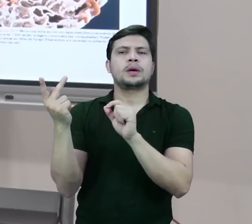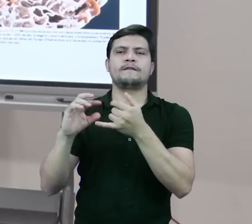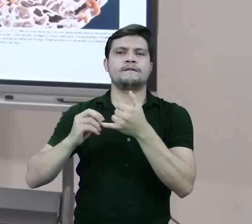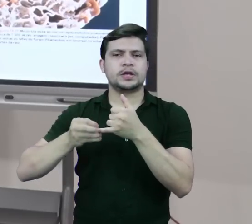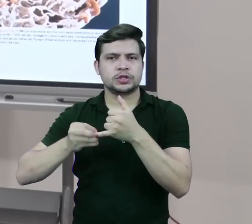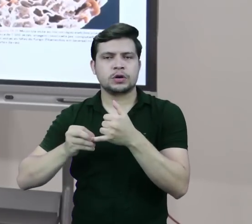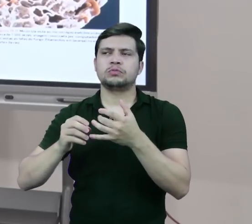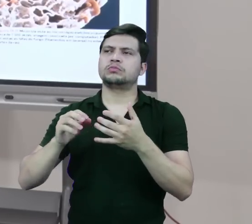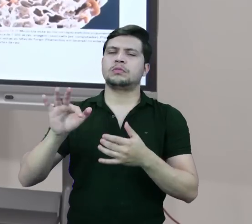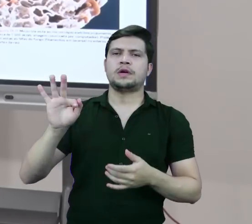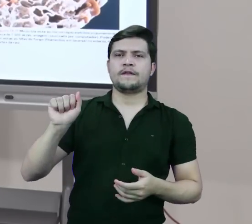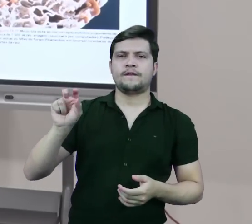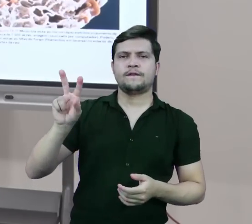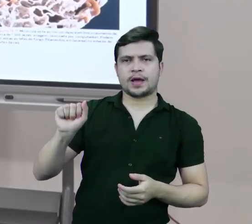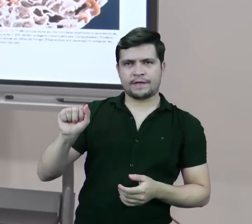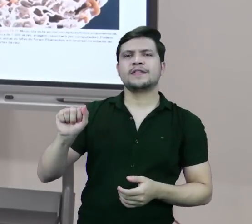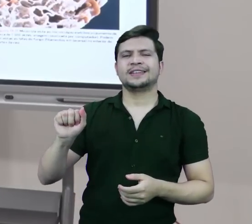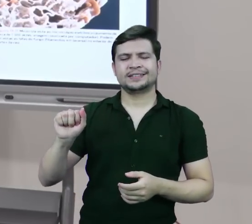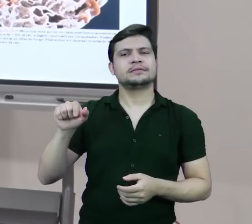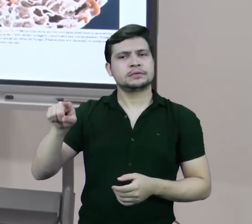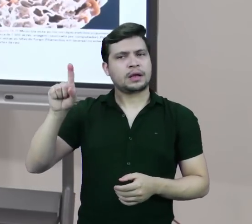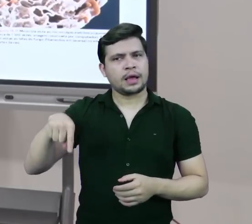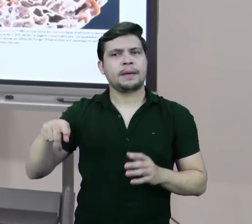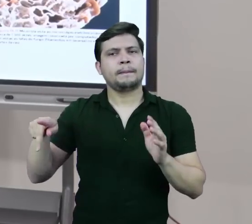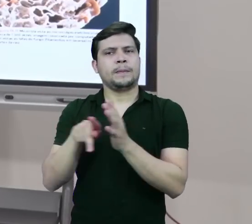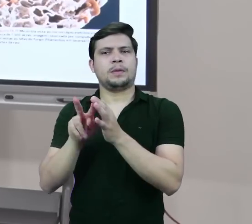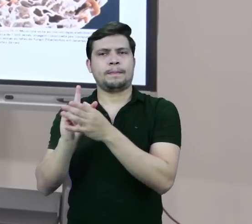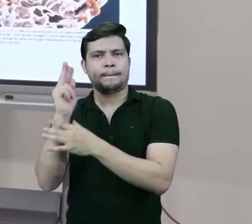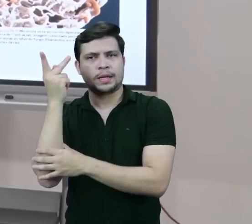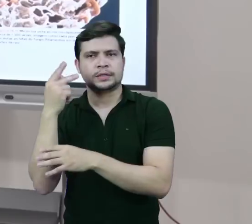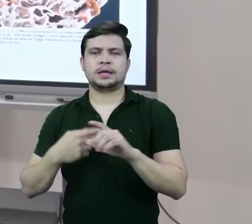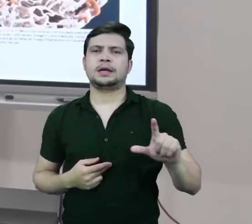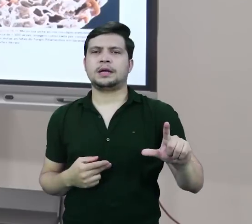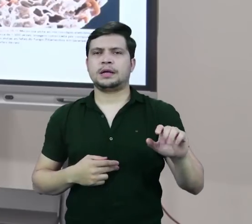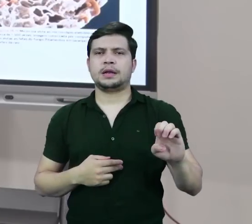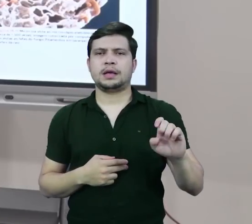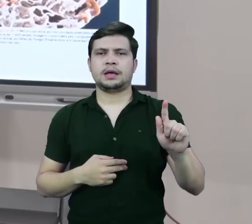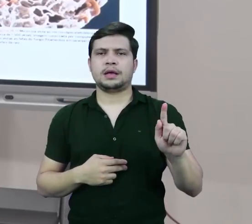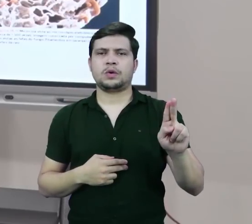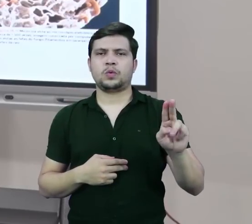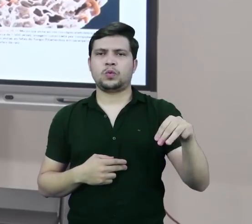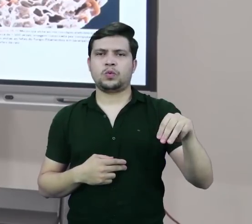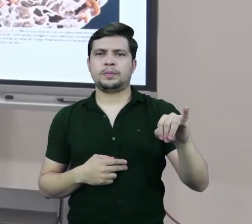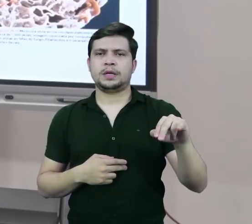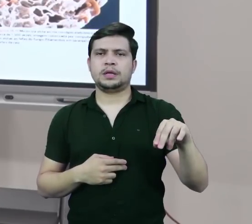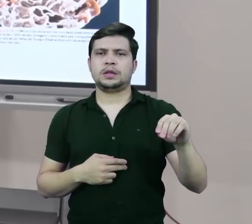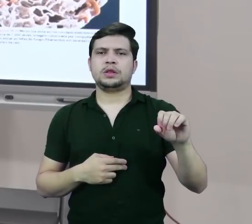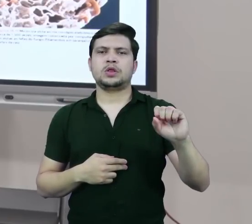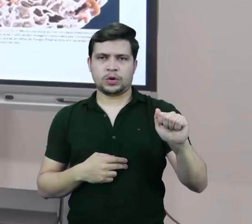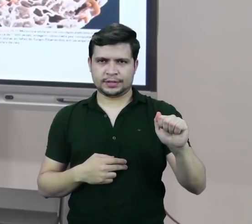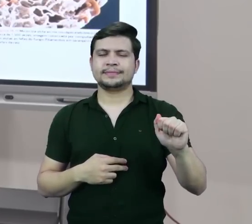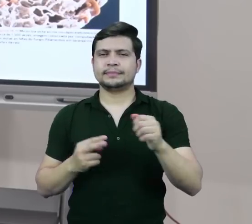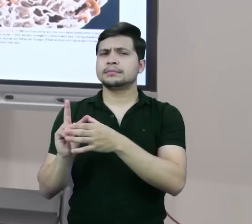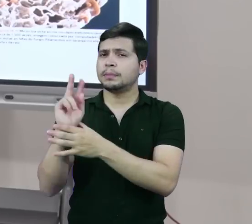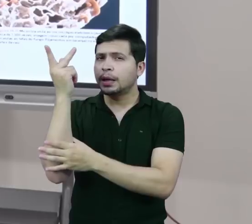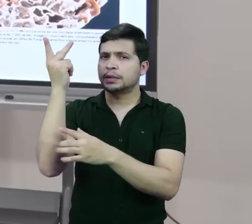fava, essas plantas que produzem essa vagem são chamadas de leguminosas. Nas raízes dessas plantas eu vou ter